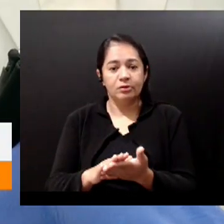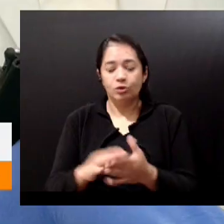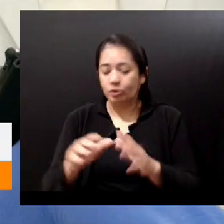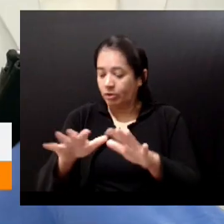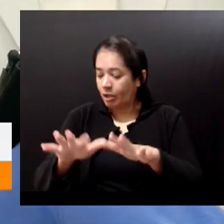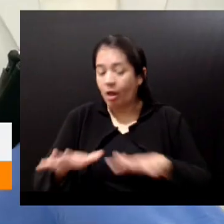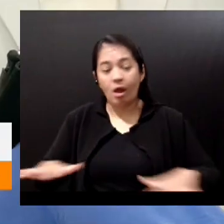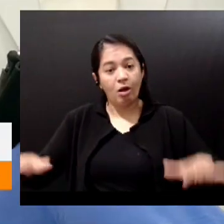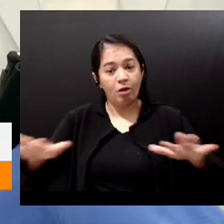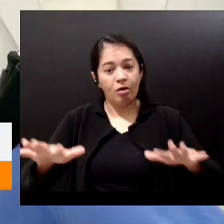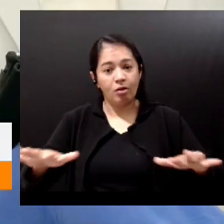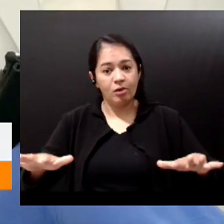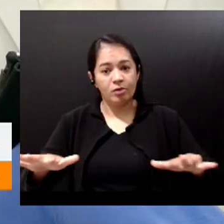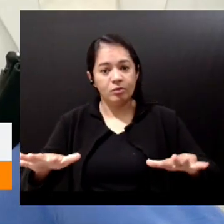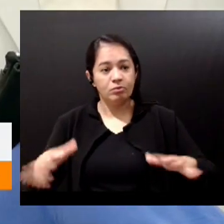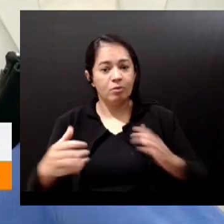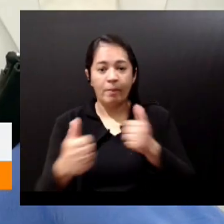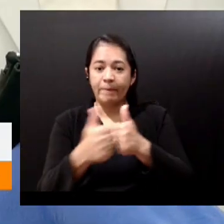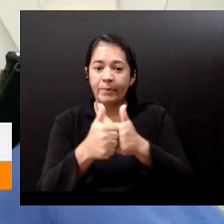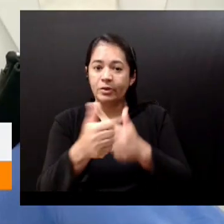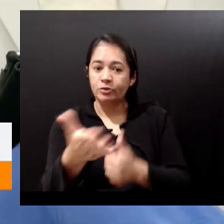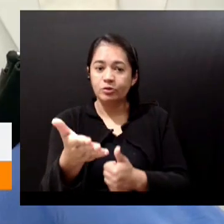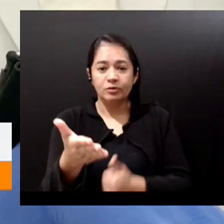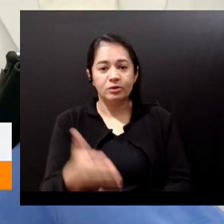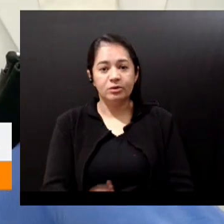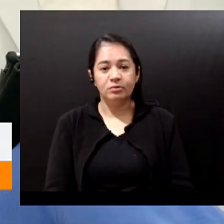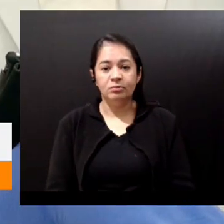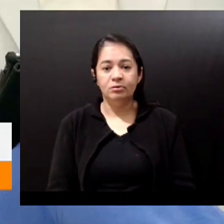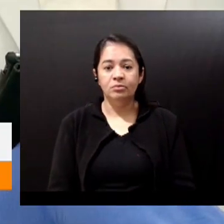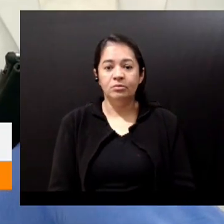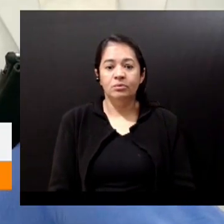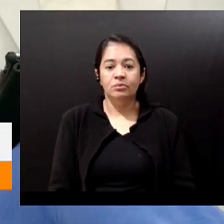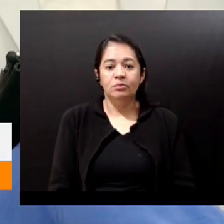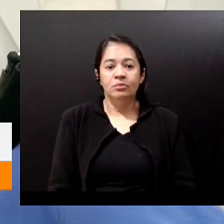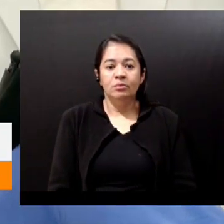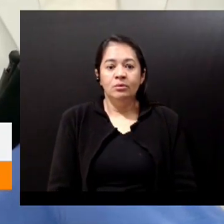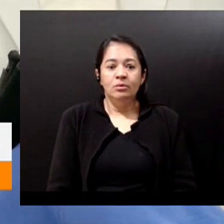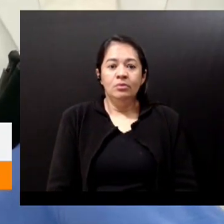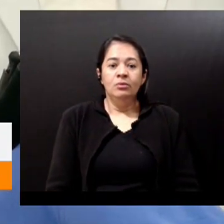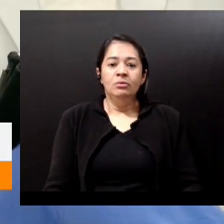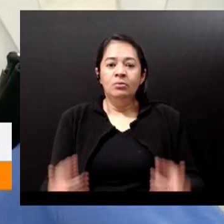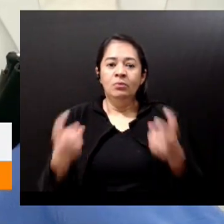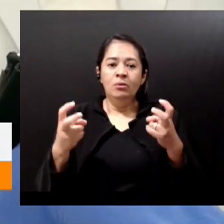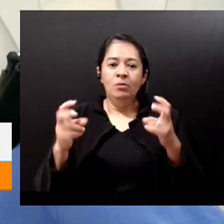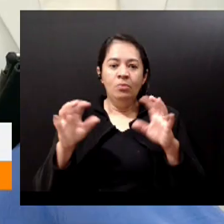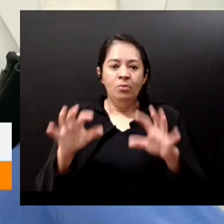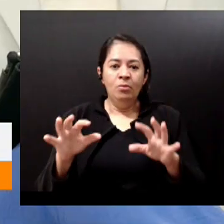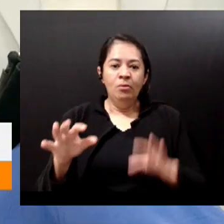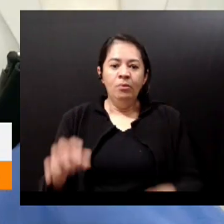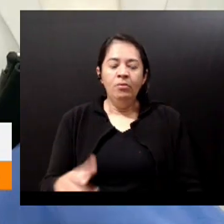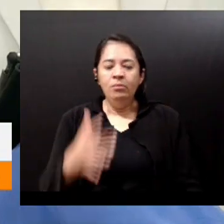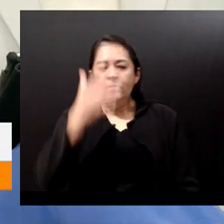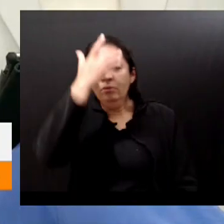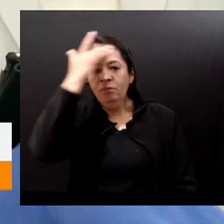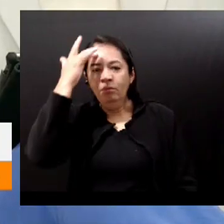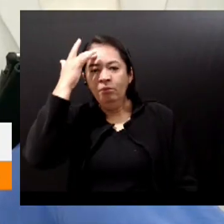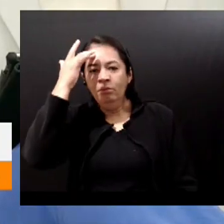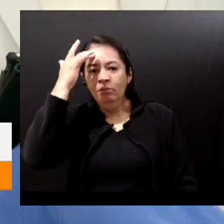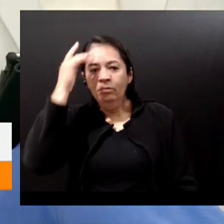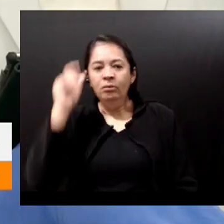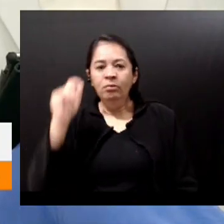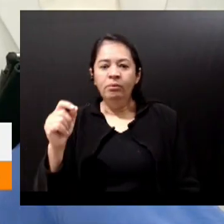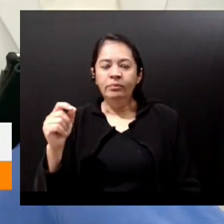seu lado exterior, né. Então eu vejo muito dessa forma, e para as pessoas também que acabam extrapolando,